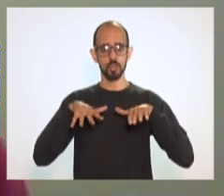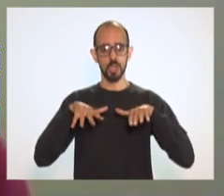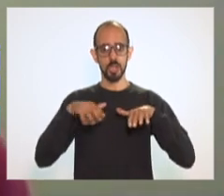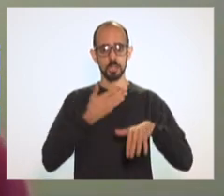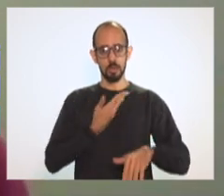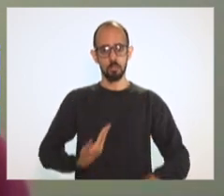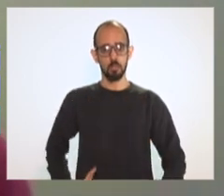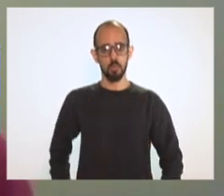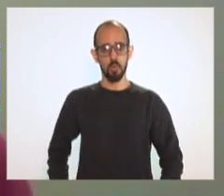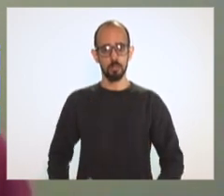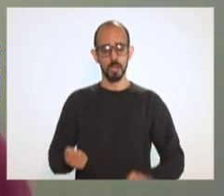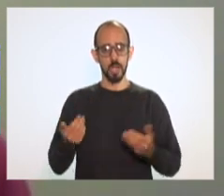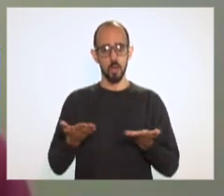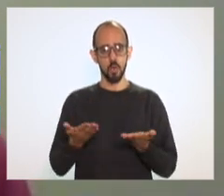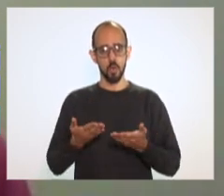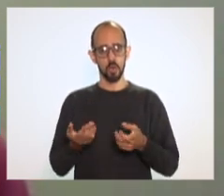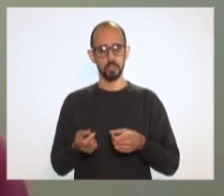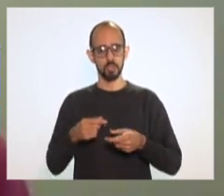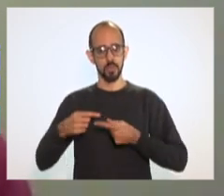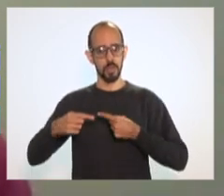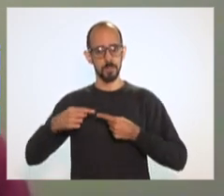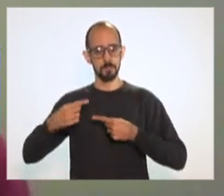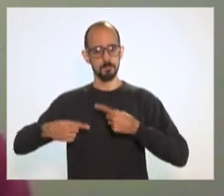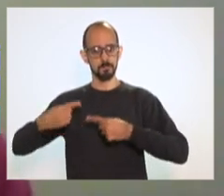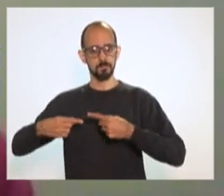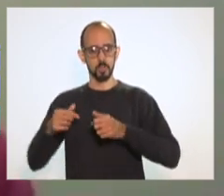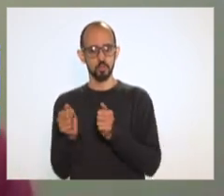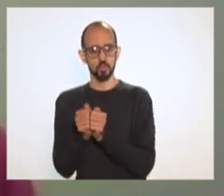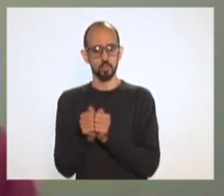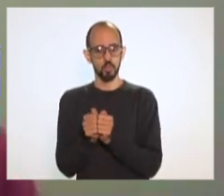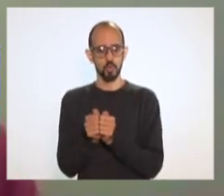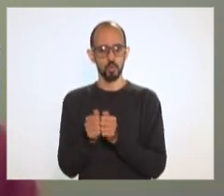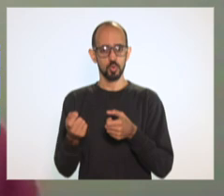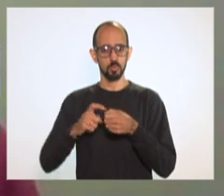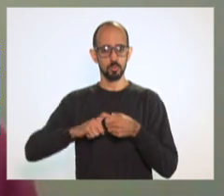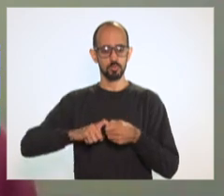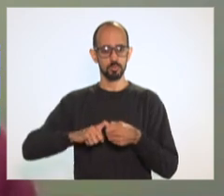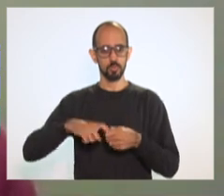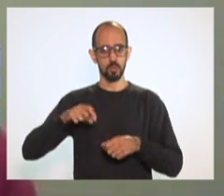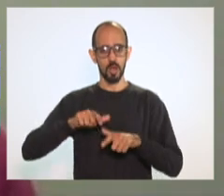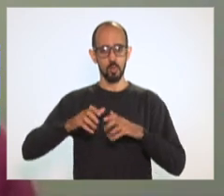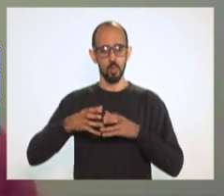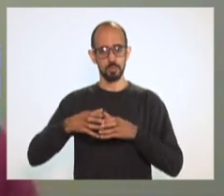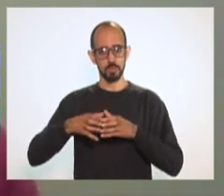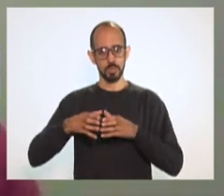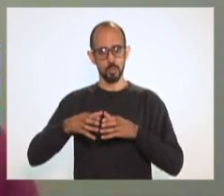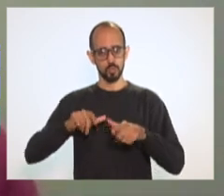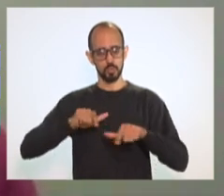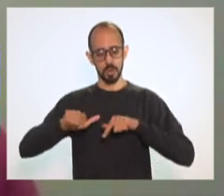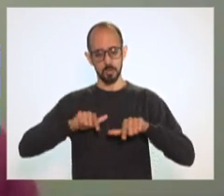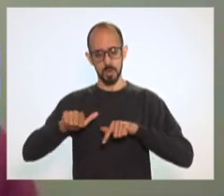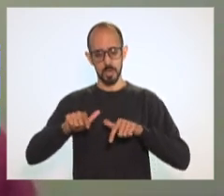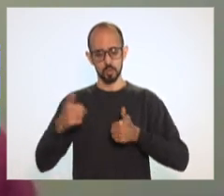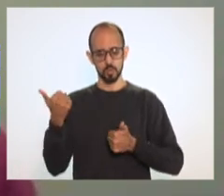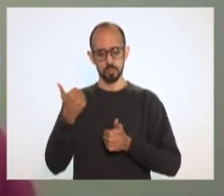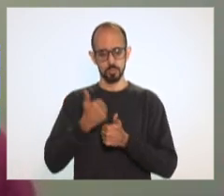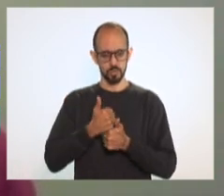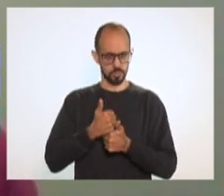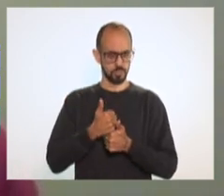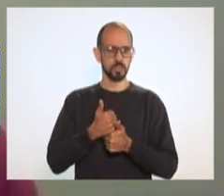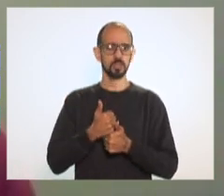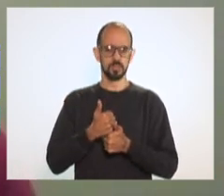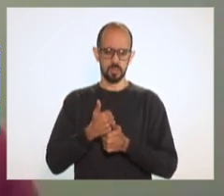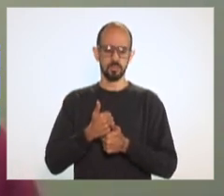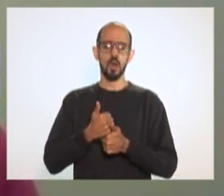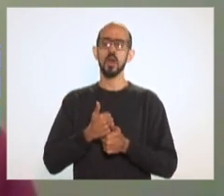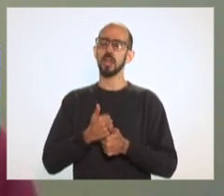realizada em parceria com a Comissão de Tributação, Comissão de Saúde e Comissão de Trabalho. O substitutivo foi amplamente